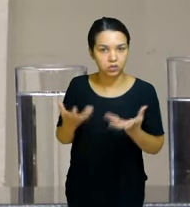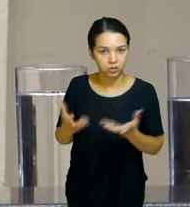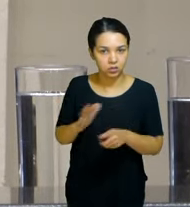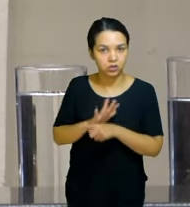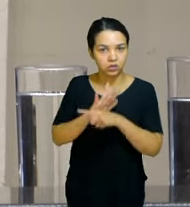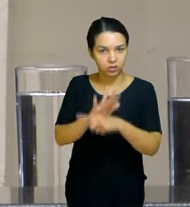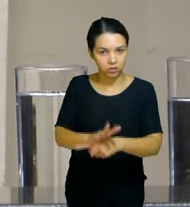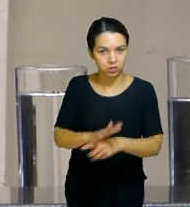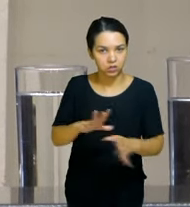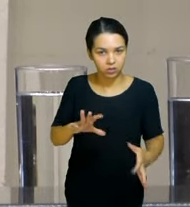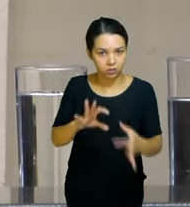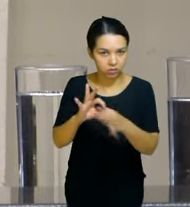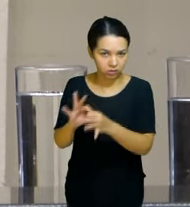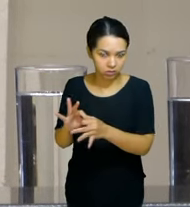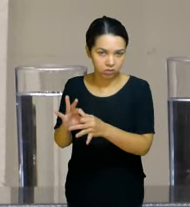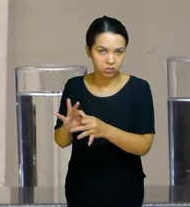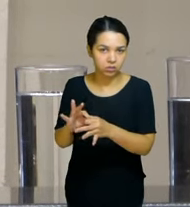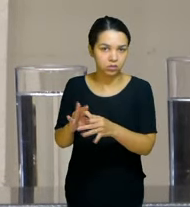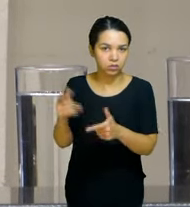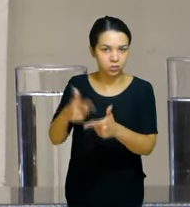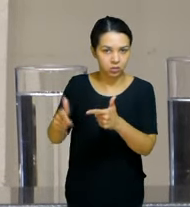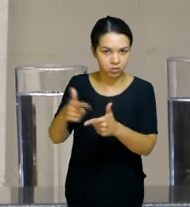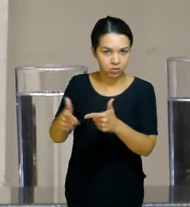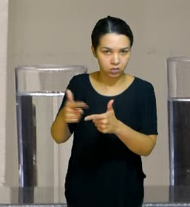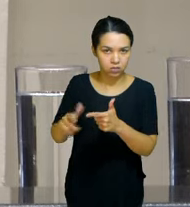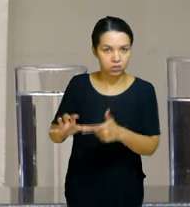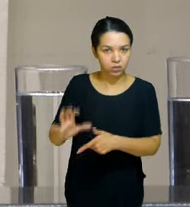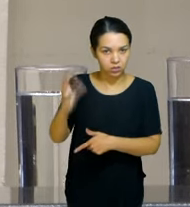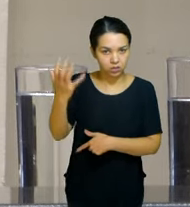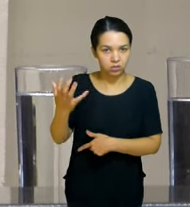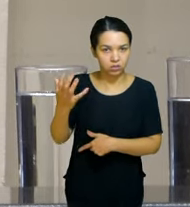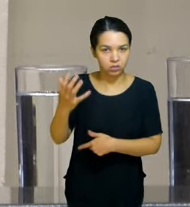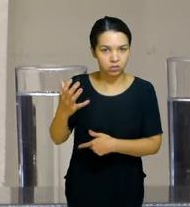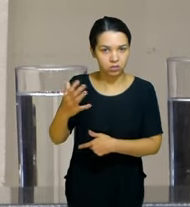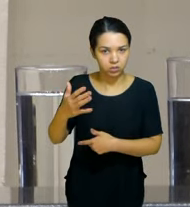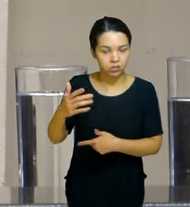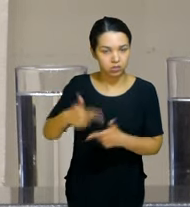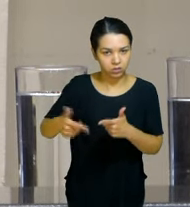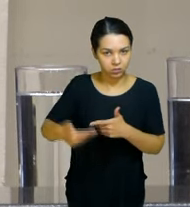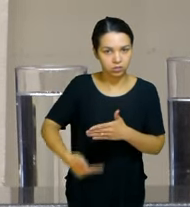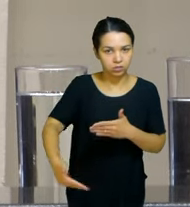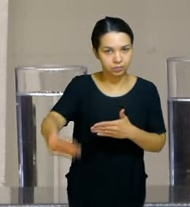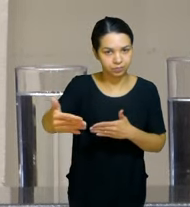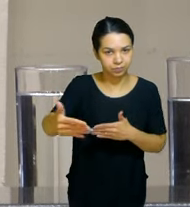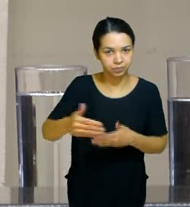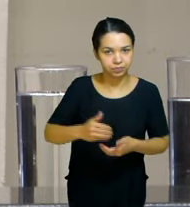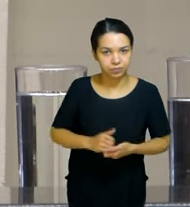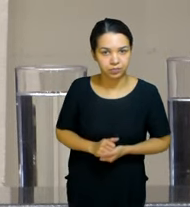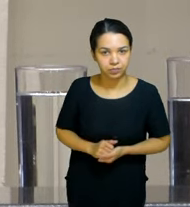esse elo de ligação dos problemas que acontecerem daqui para frente.